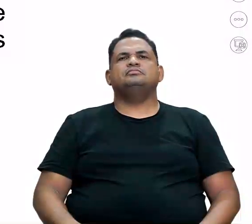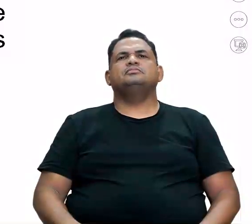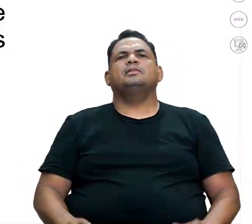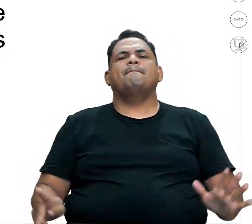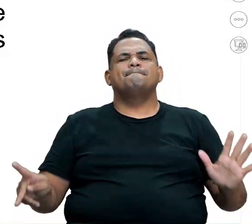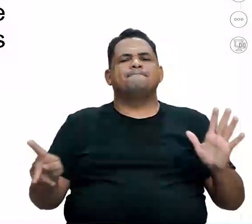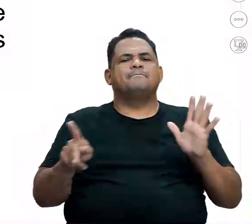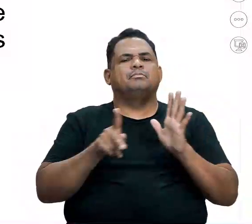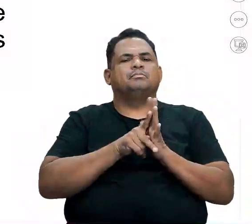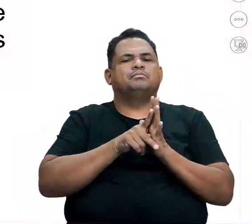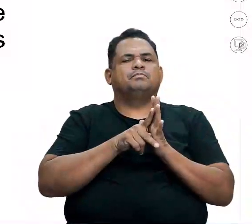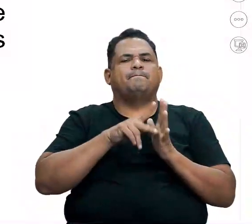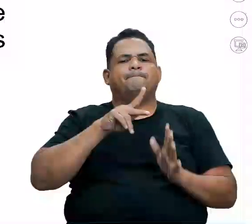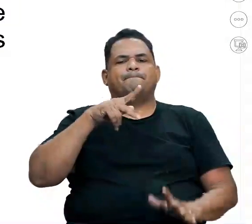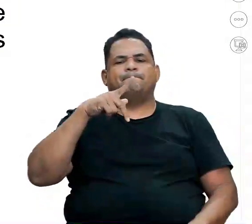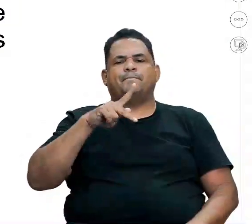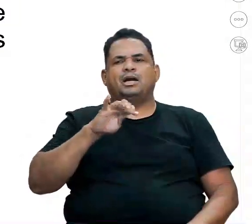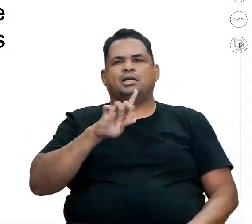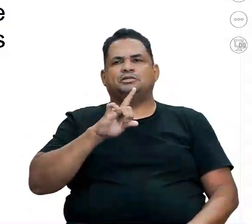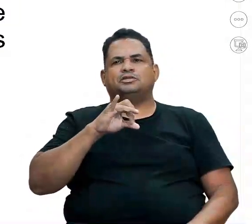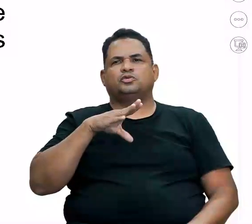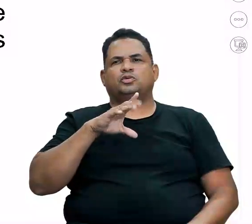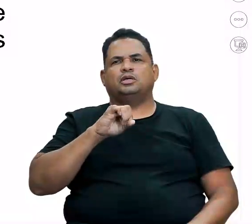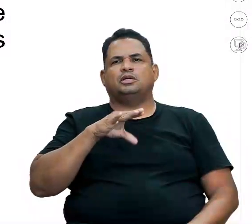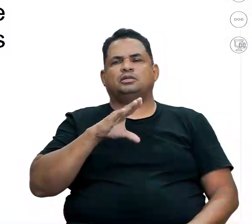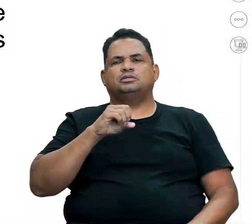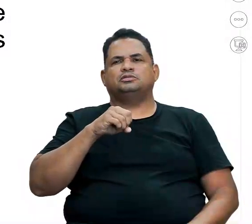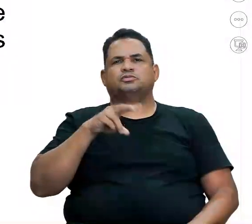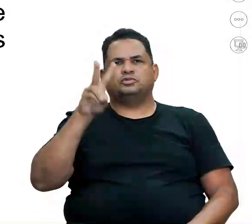ser esse tal de particularismo histórico, né?